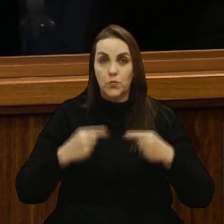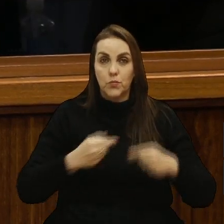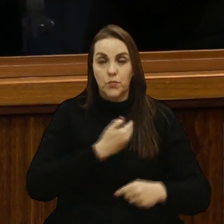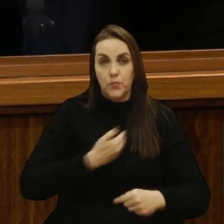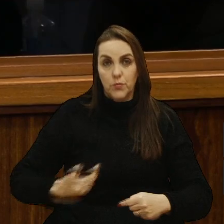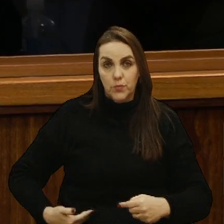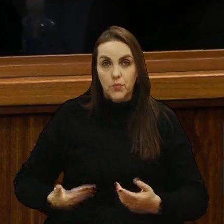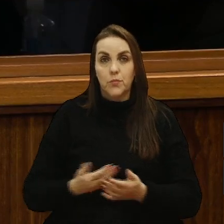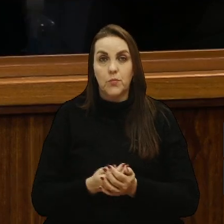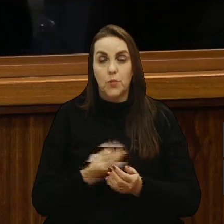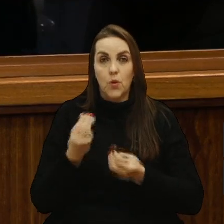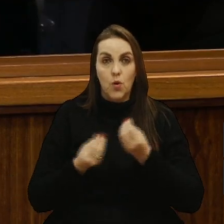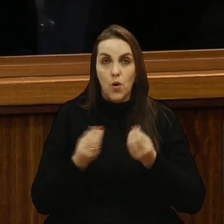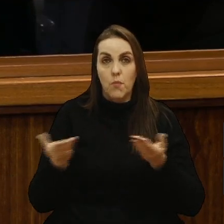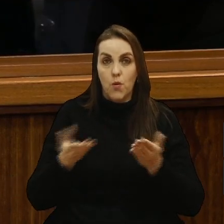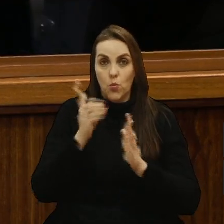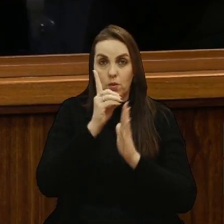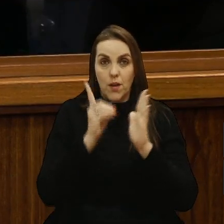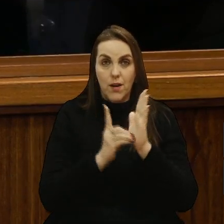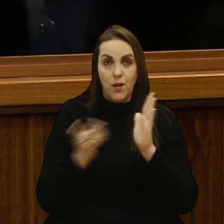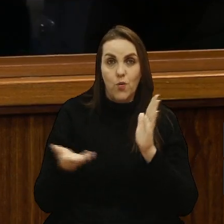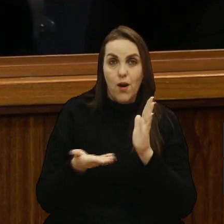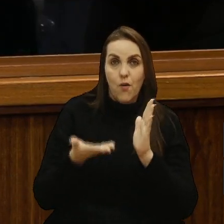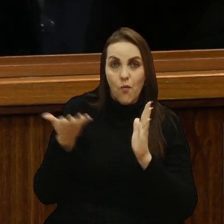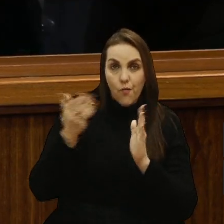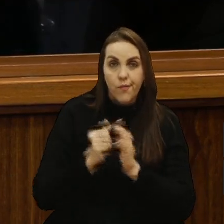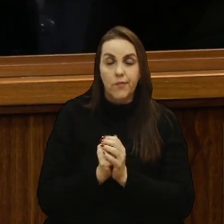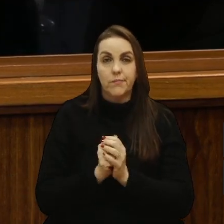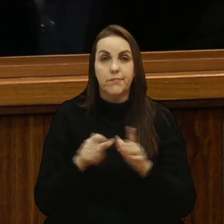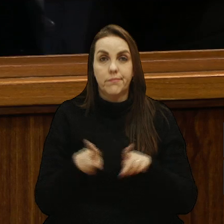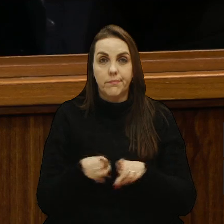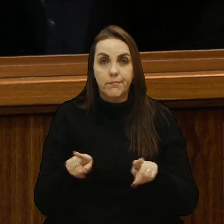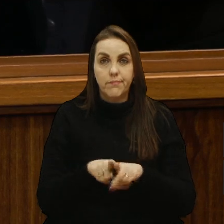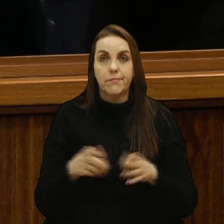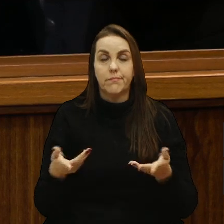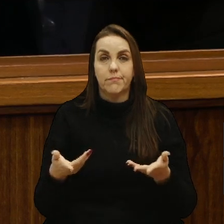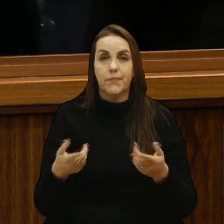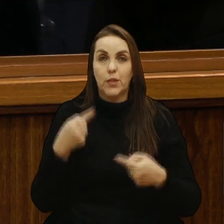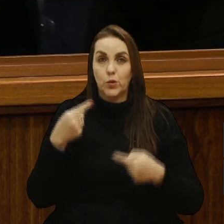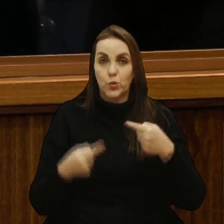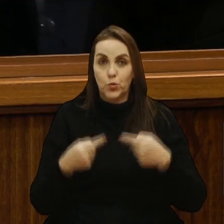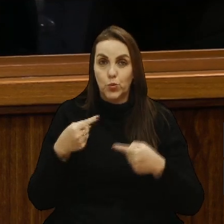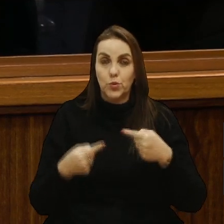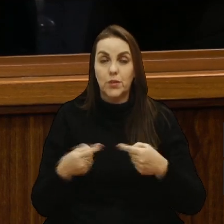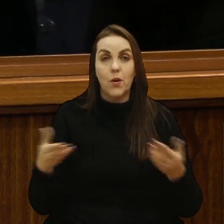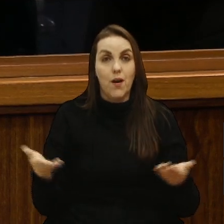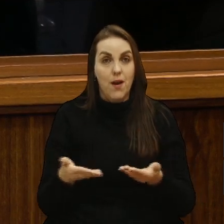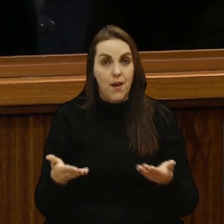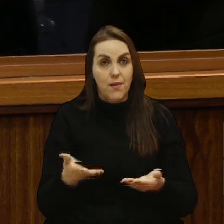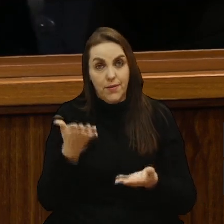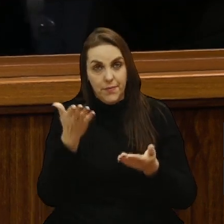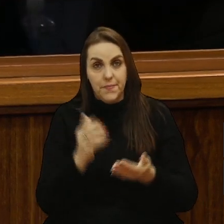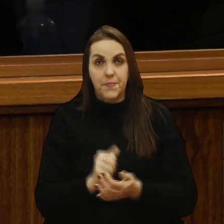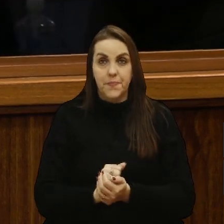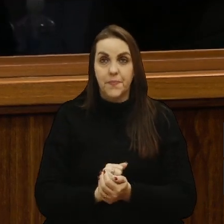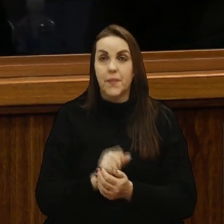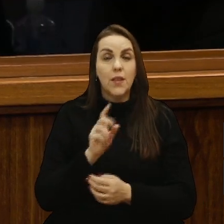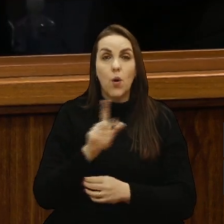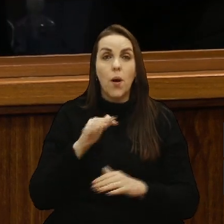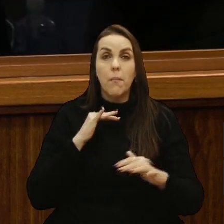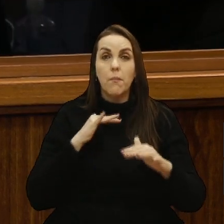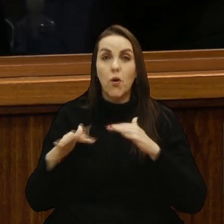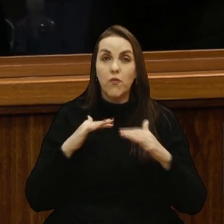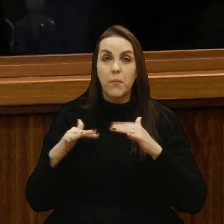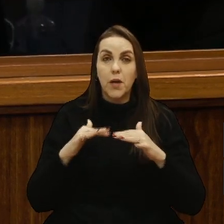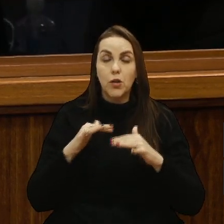pública, como é o caso desse decreto, como é o caso dessa discussão que nós estamos tendo aqui, que não é um movimento